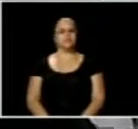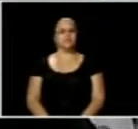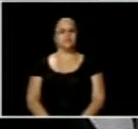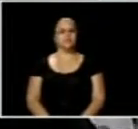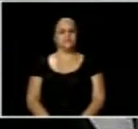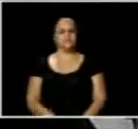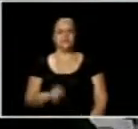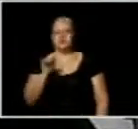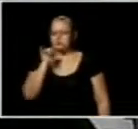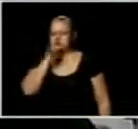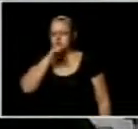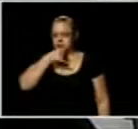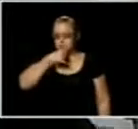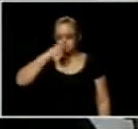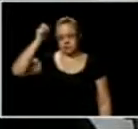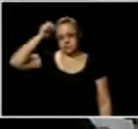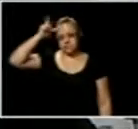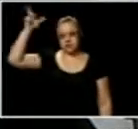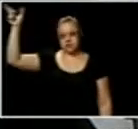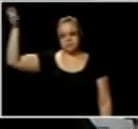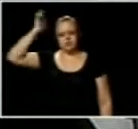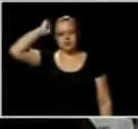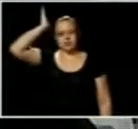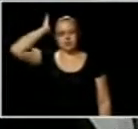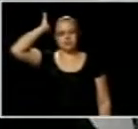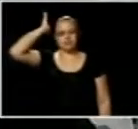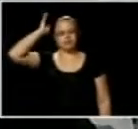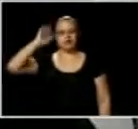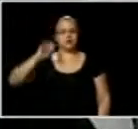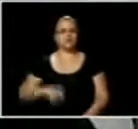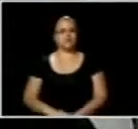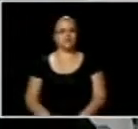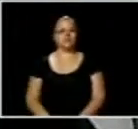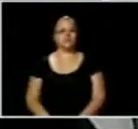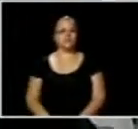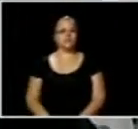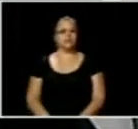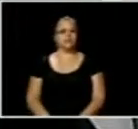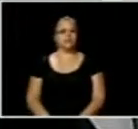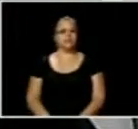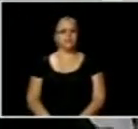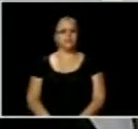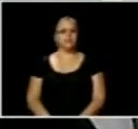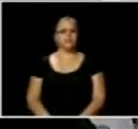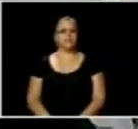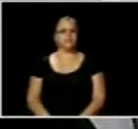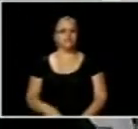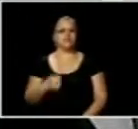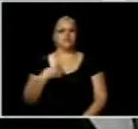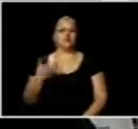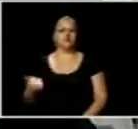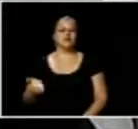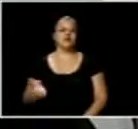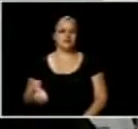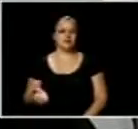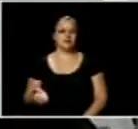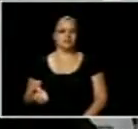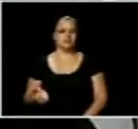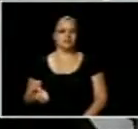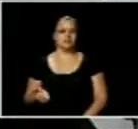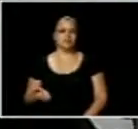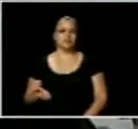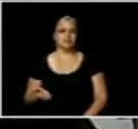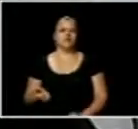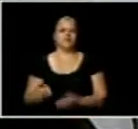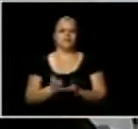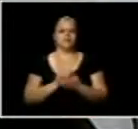cultura taubatiana, vereador Luizinho. Eu quero concluir meu mandato aqui, espero poder